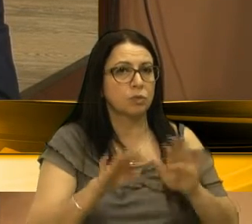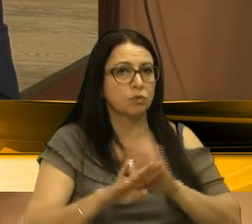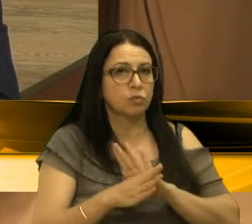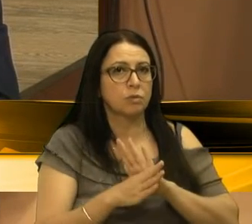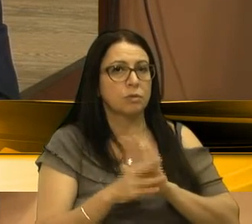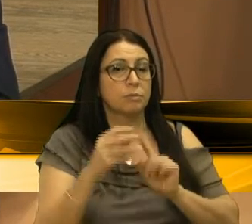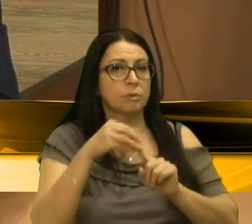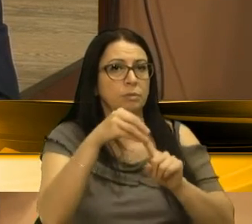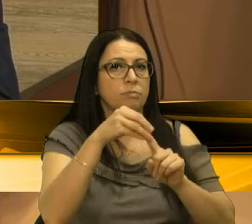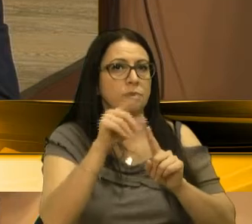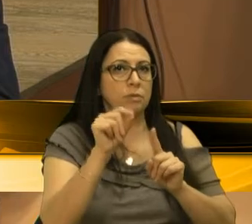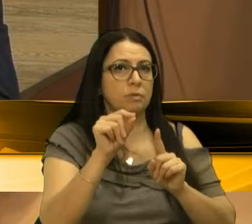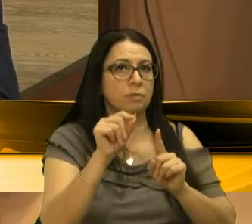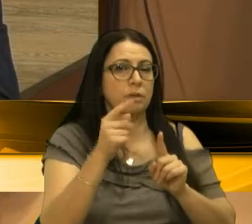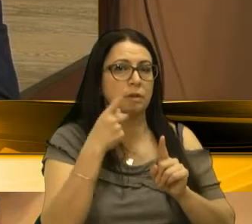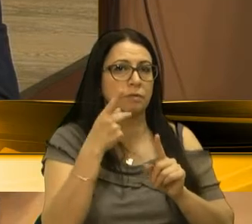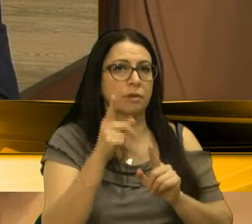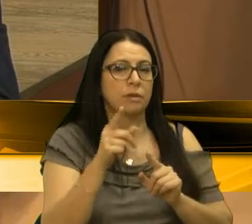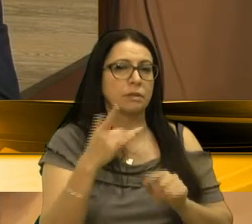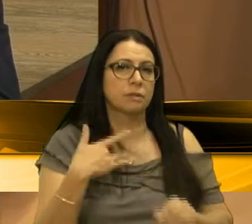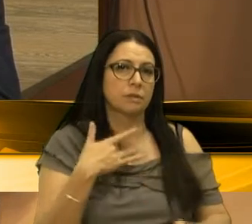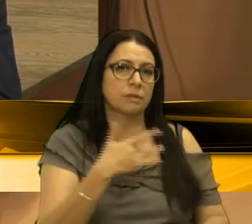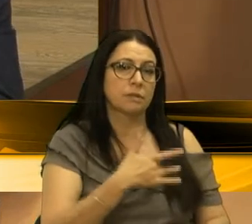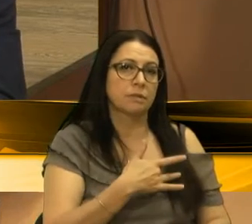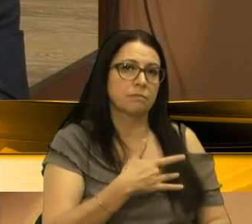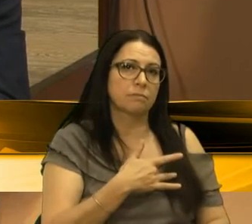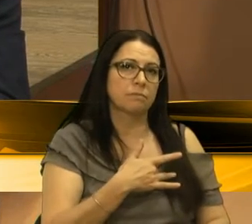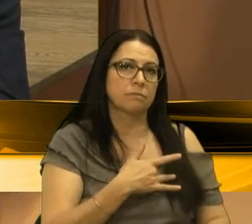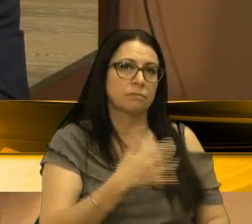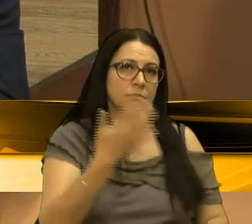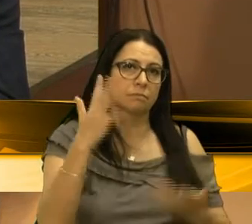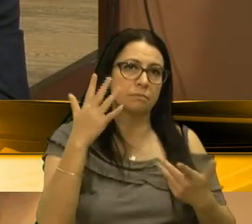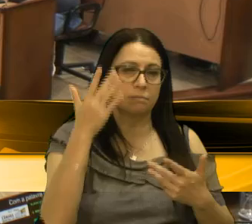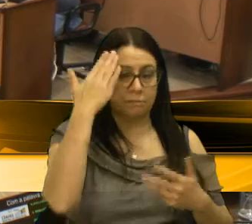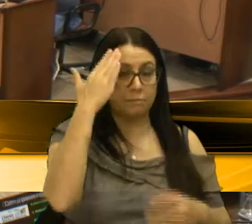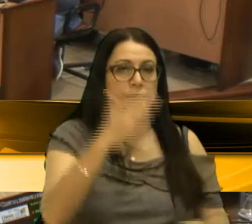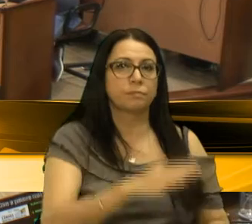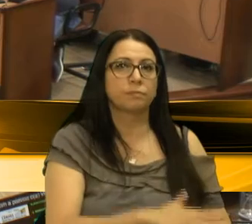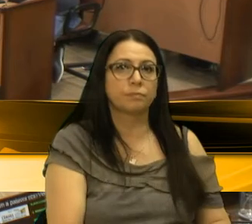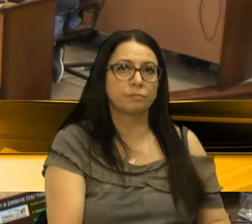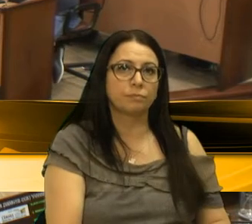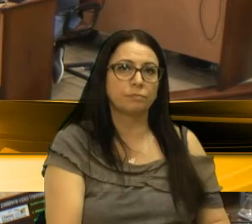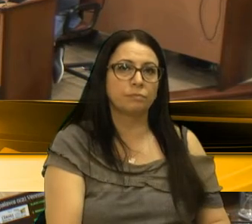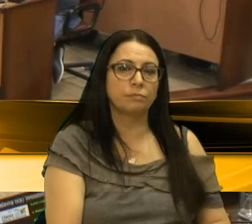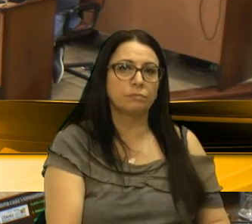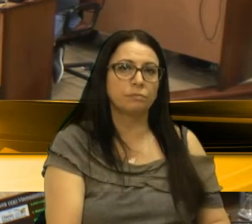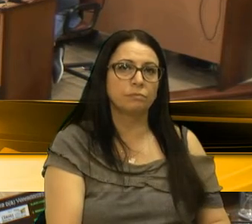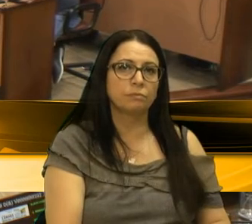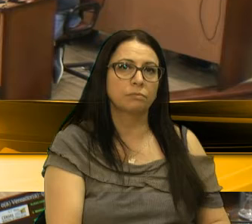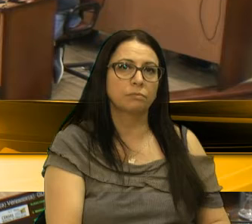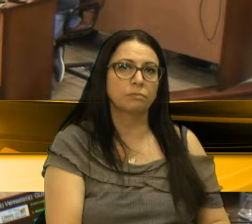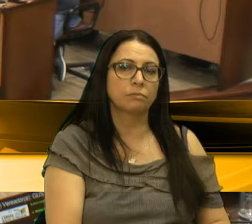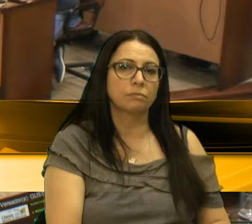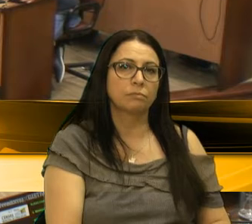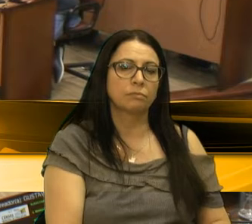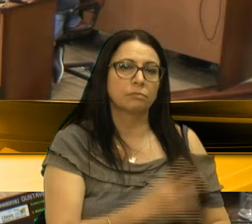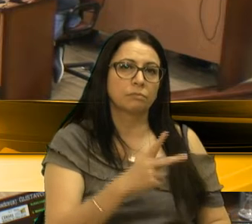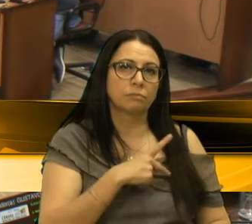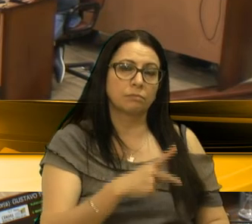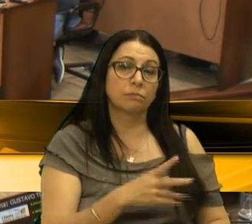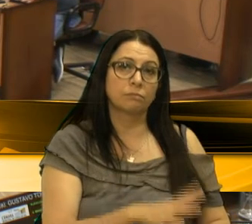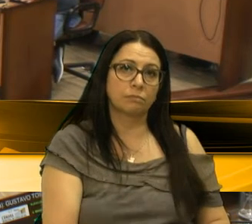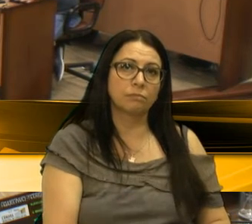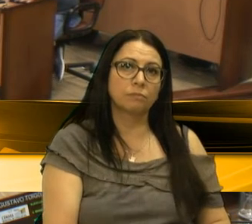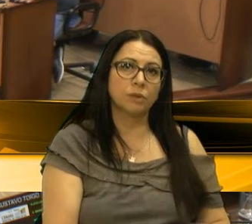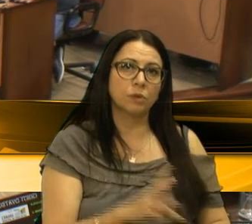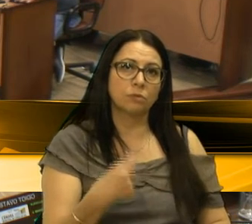principalmente no que se refere à saúde do município. Parabéns, muito obrigado. Pois não, vereador Fiuza. Então, presidente,